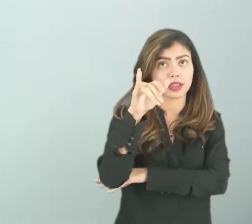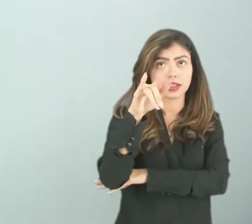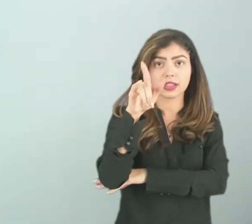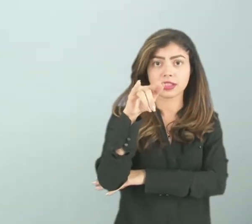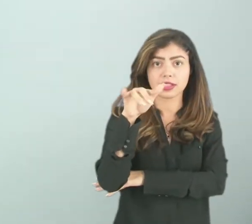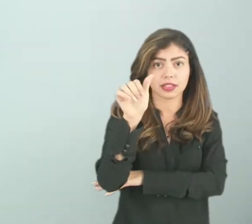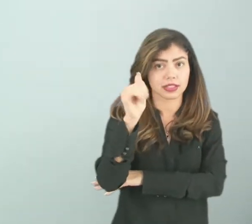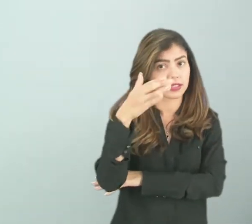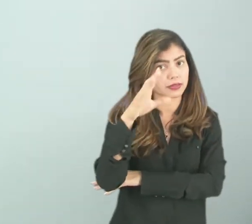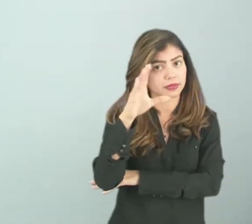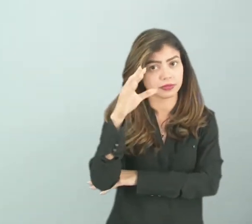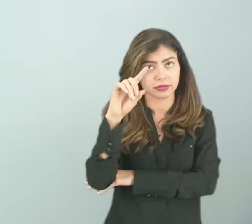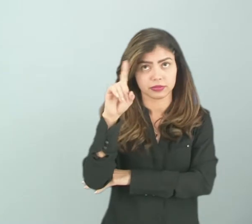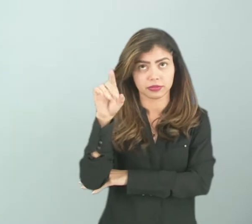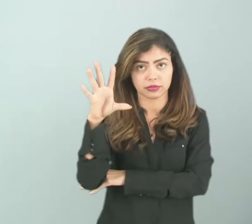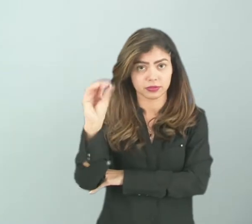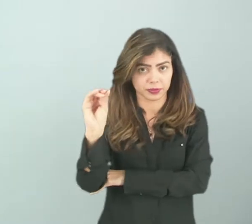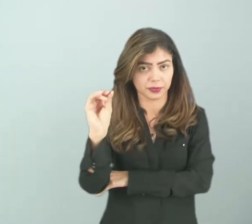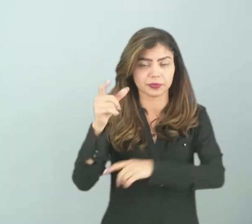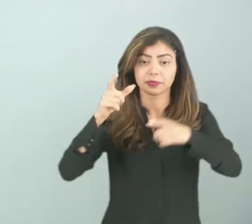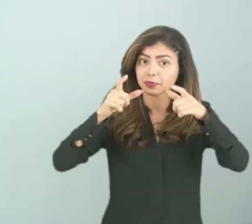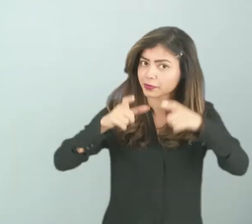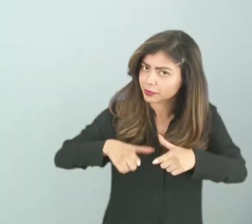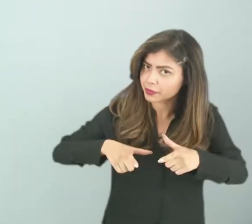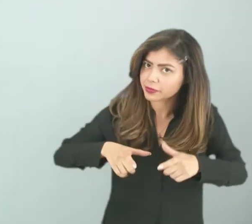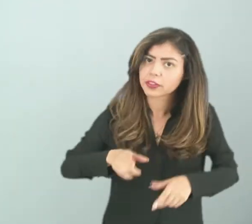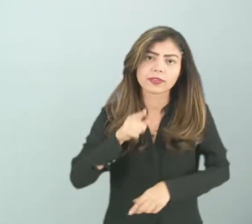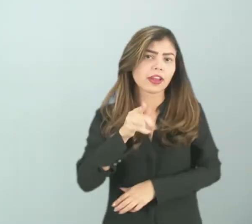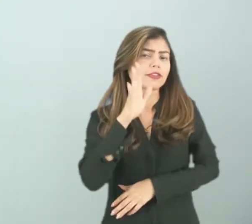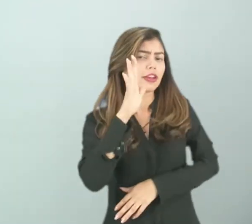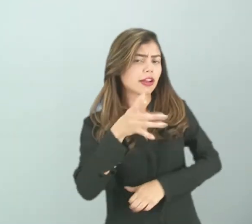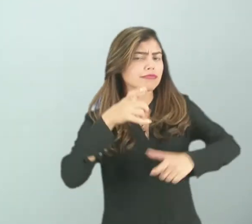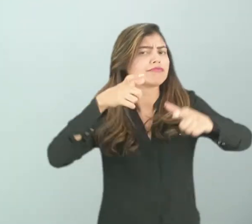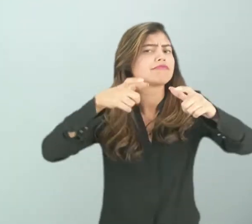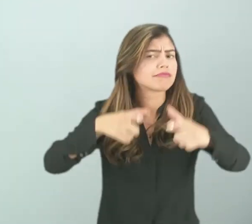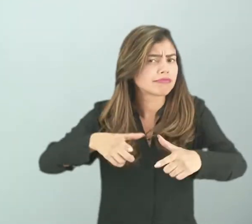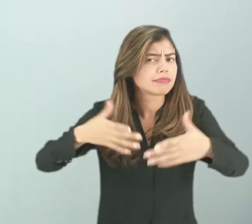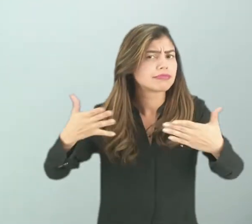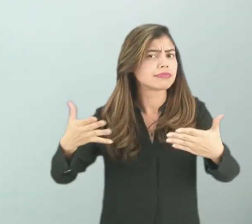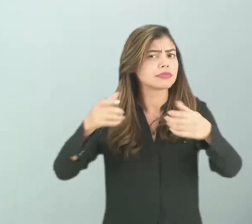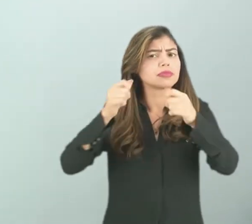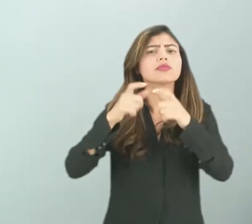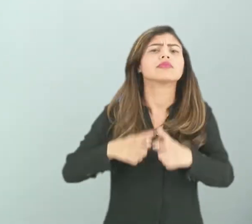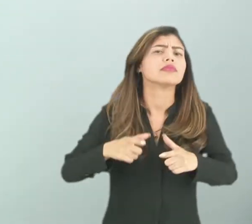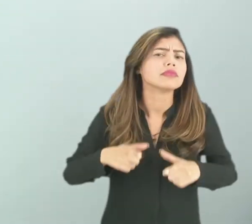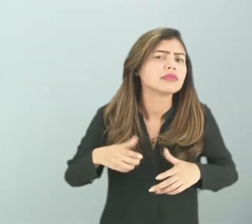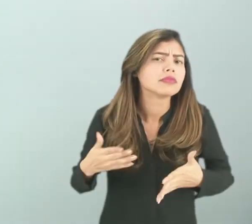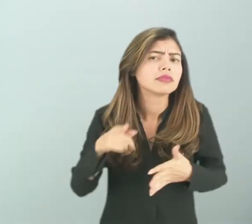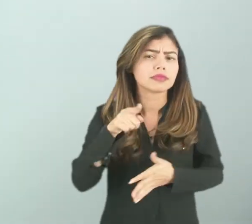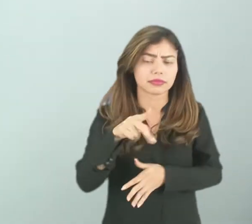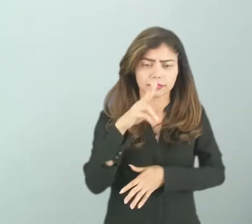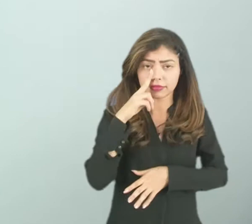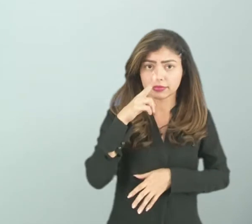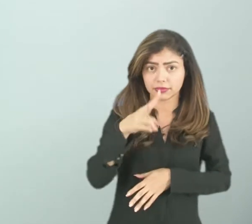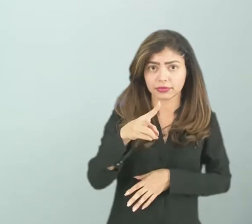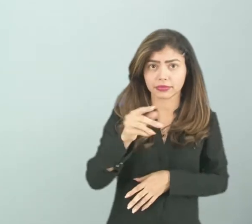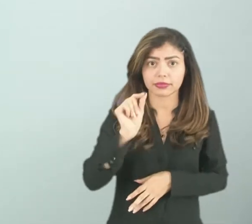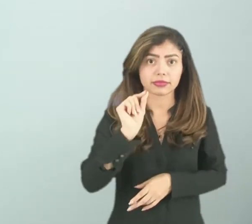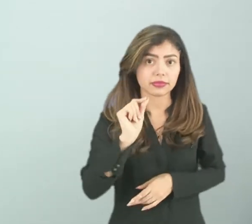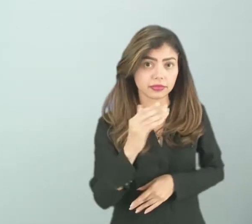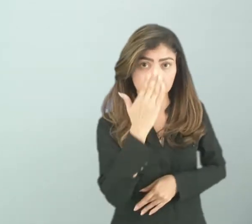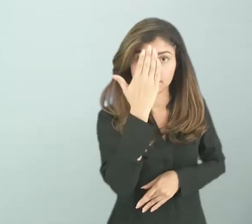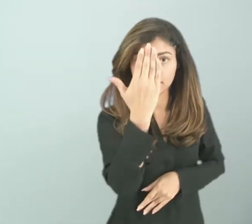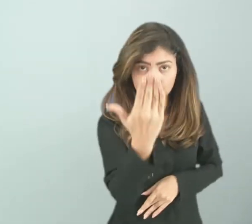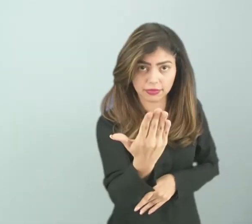Localização. Isso mesmo! Você já se localizou aí onde você está? Você já viu o que está à